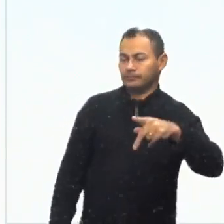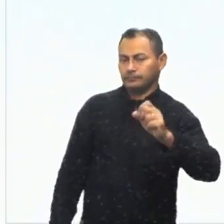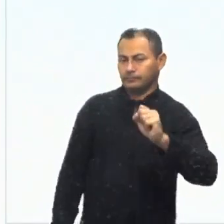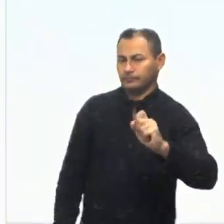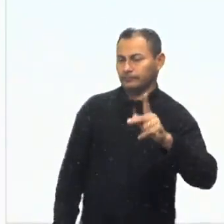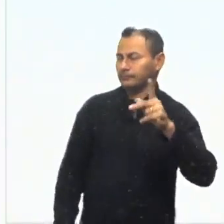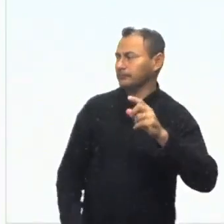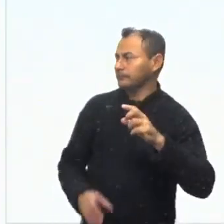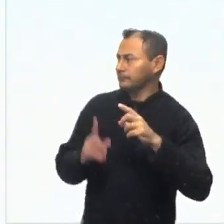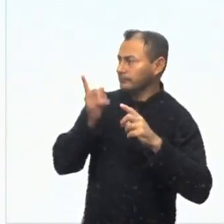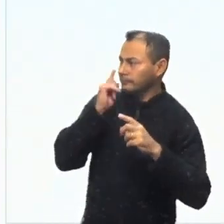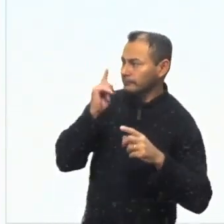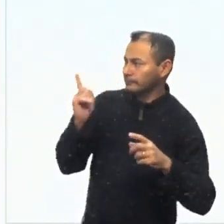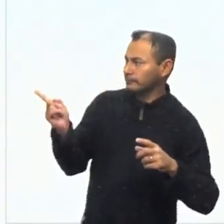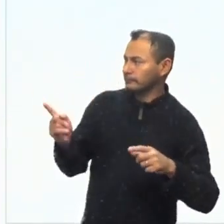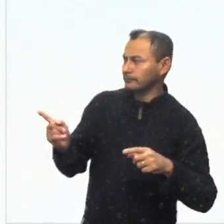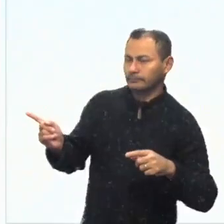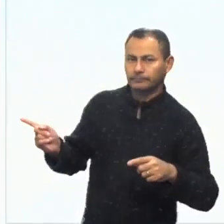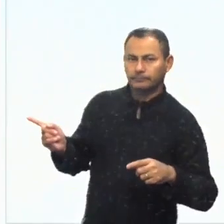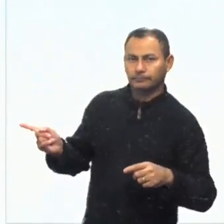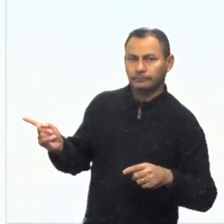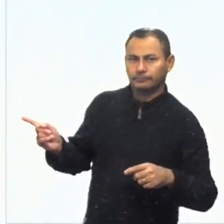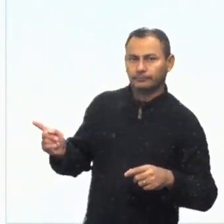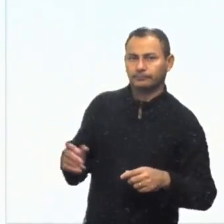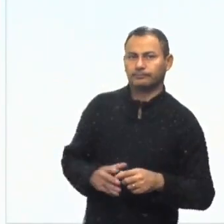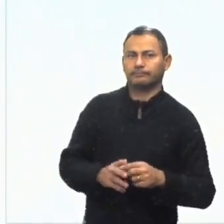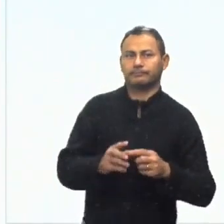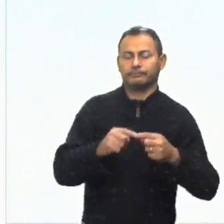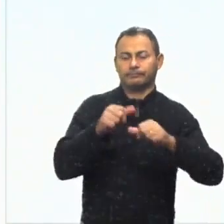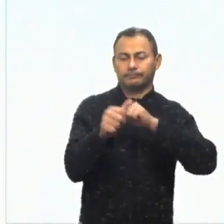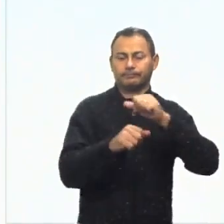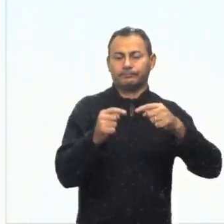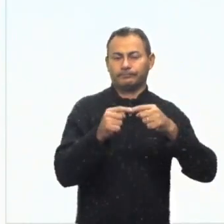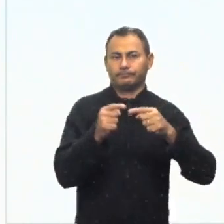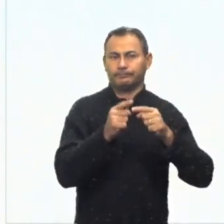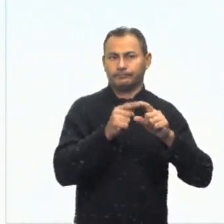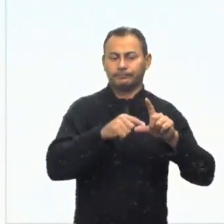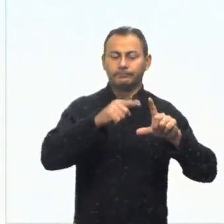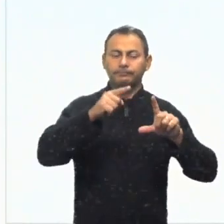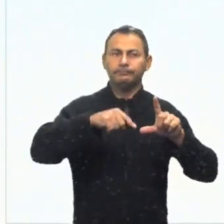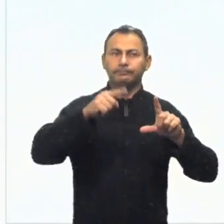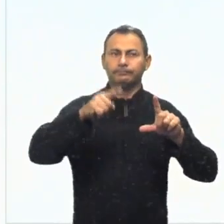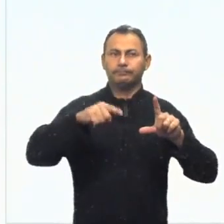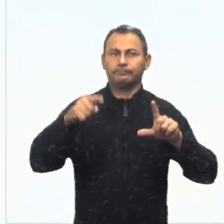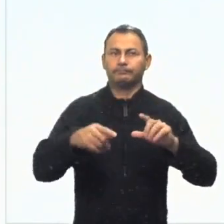você tem que a fase dessa portadora vai mudar de acordo com a sequência de bits.